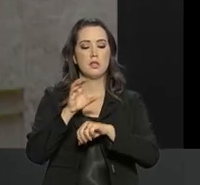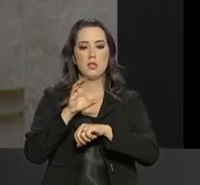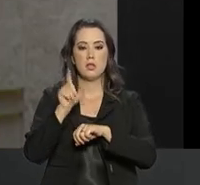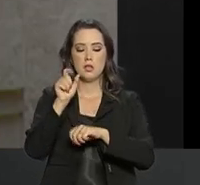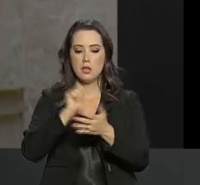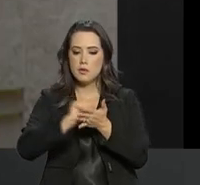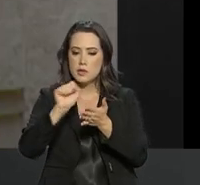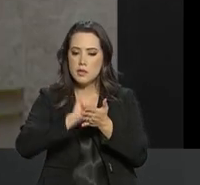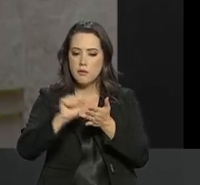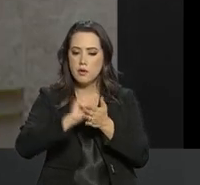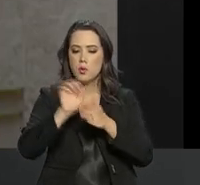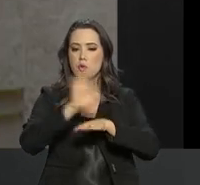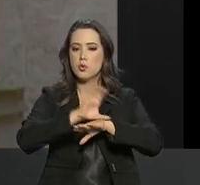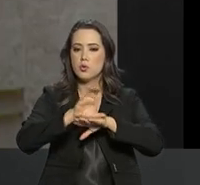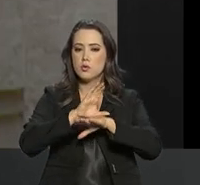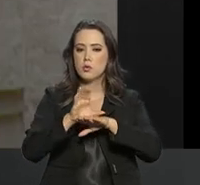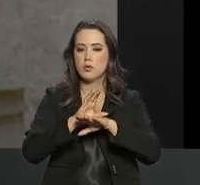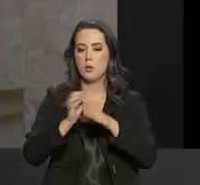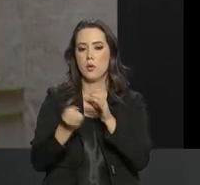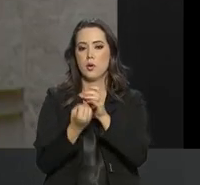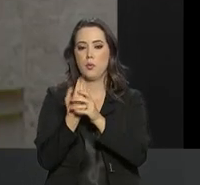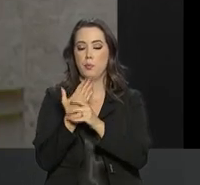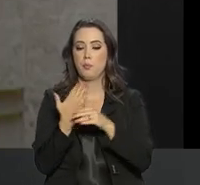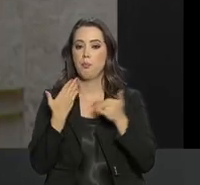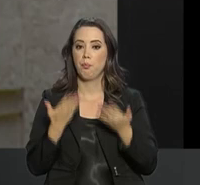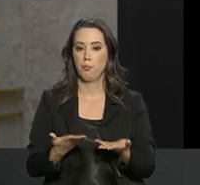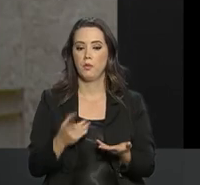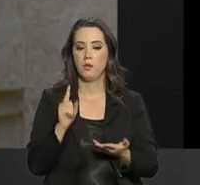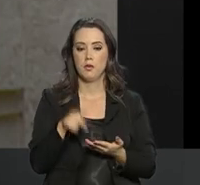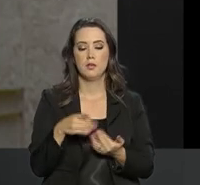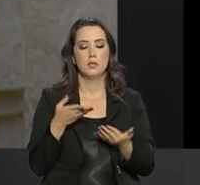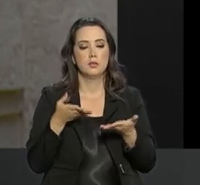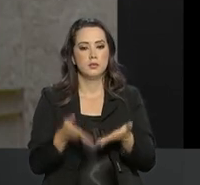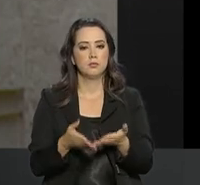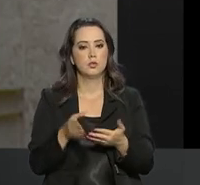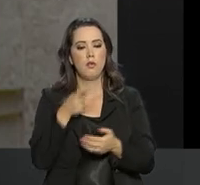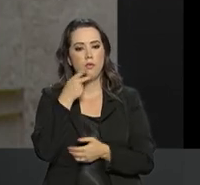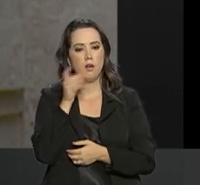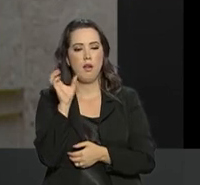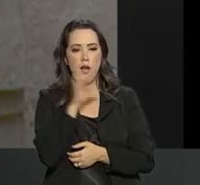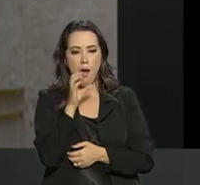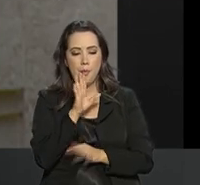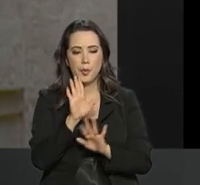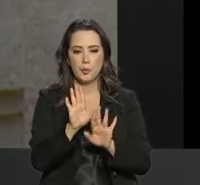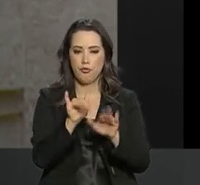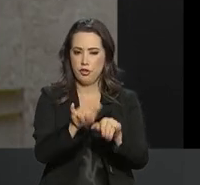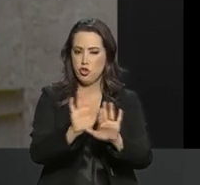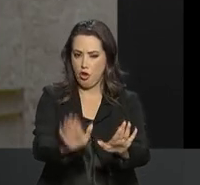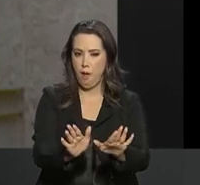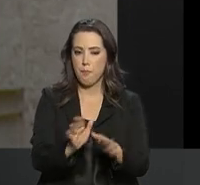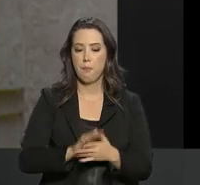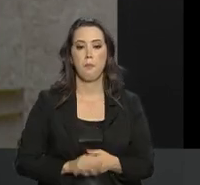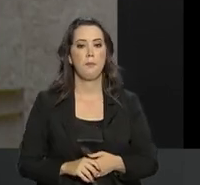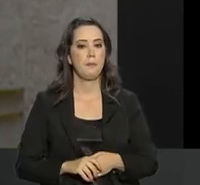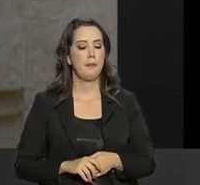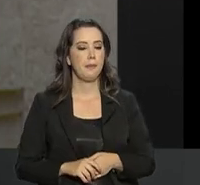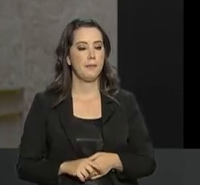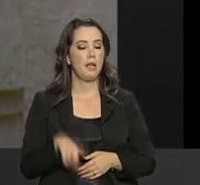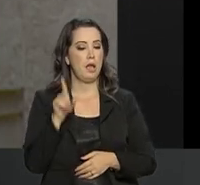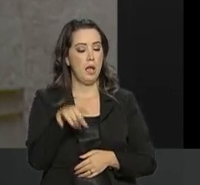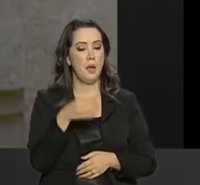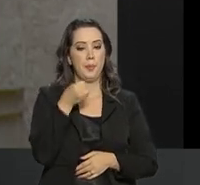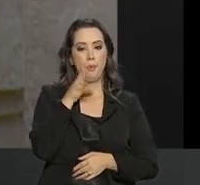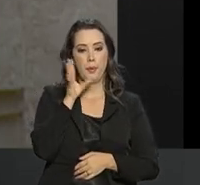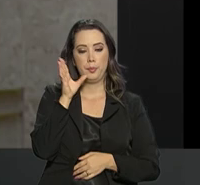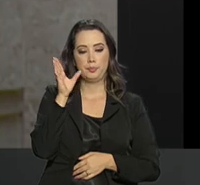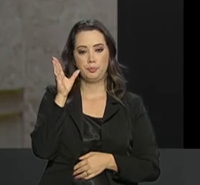Constituinte de 88 estabeleceu. E aqui, se me permite uma brevíssima palavra final, é interessante como,